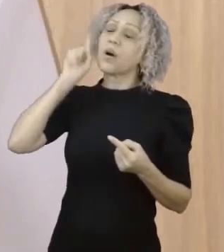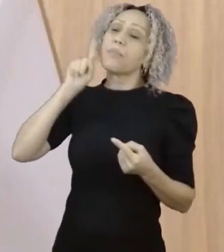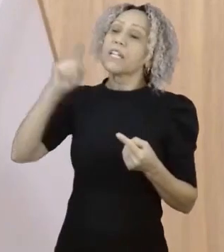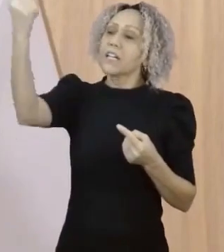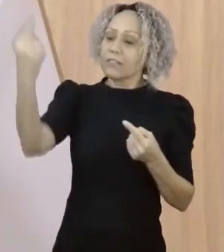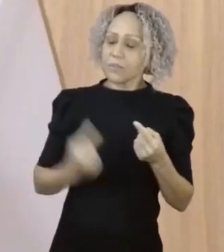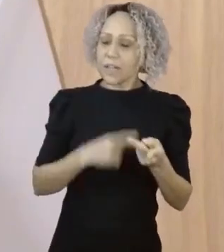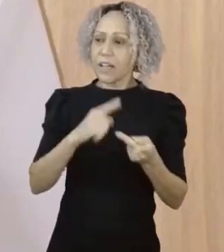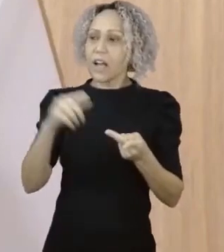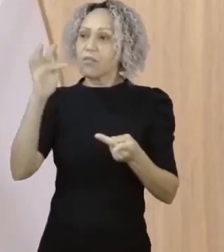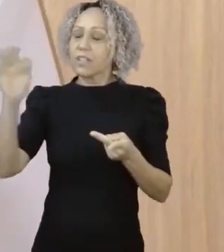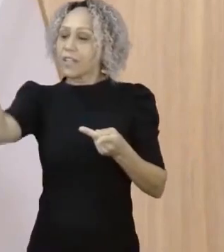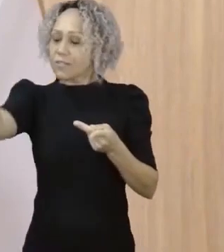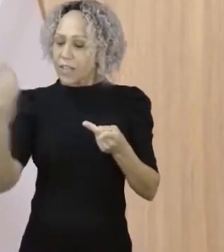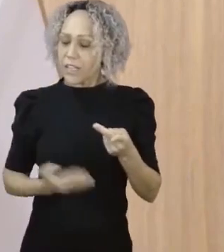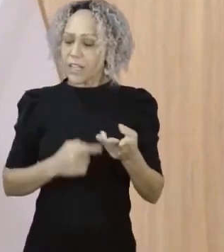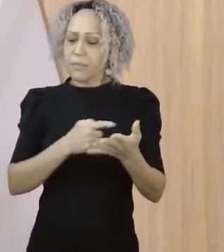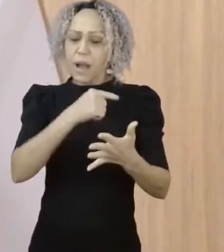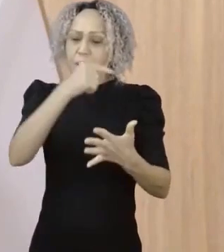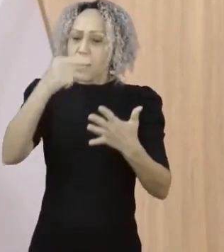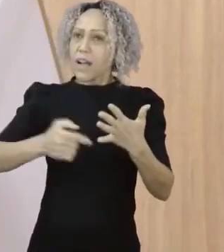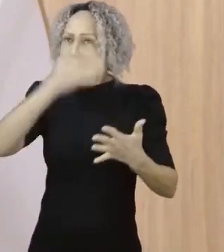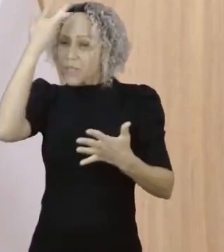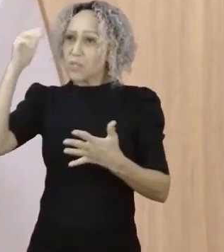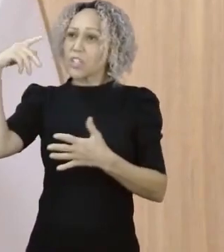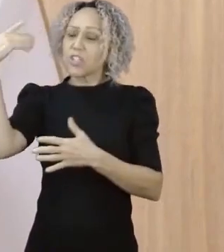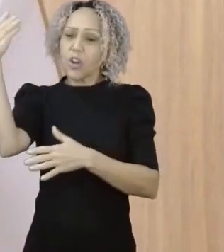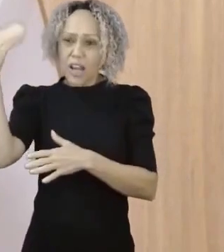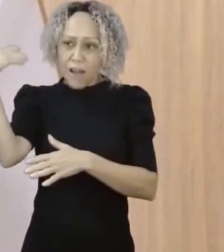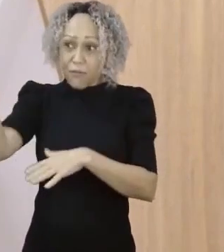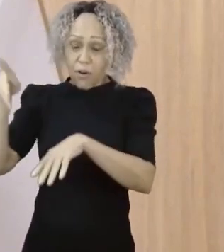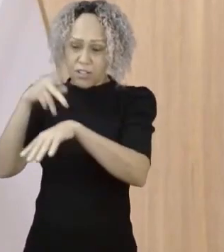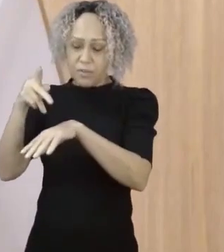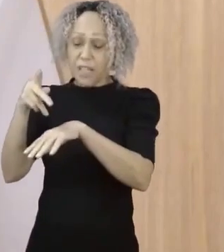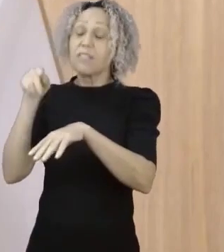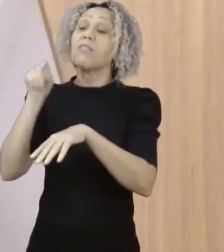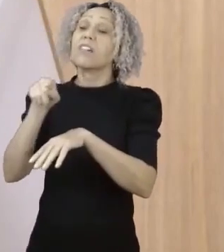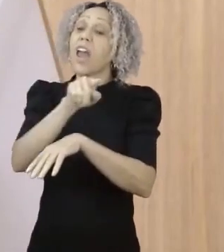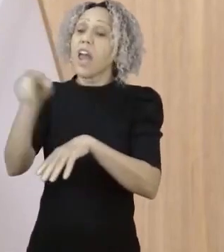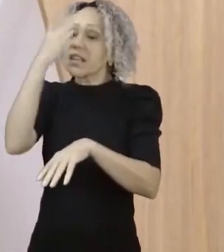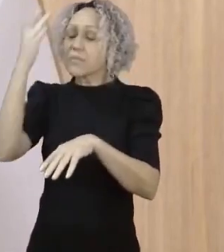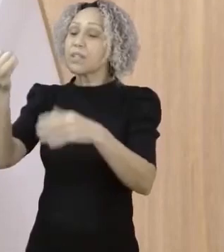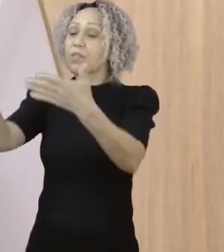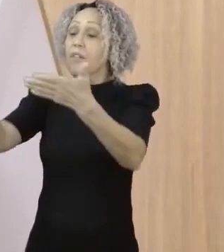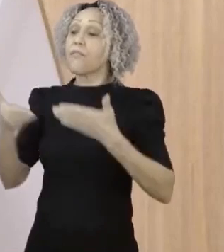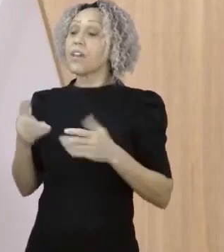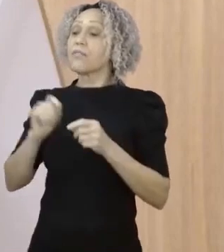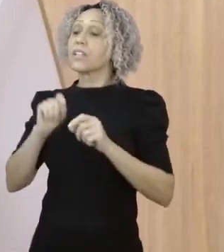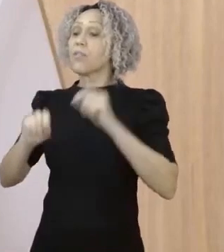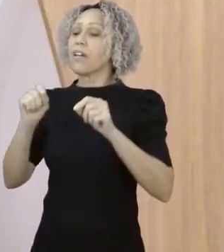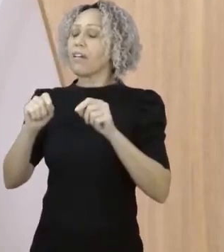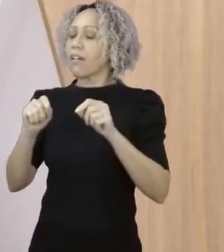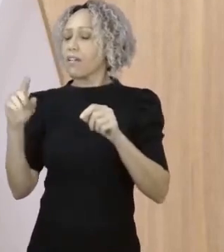Então a gente montou uma inteligência de dados, a partir daí a gente criou uma política de promoção baseada em que recado certo se dá em cada lugar e promoveu o Brasil com